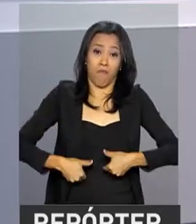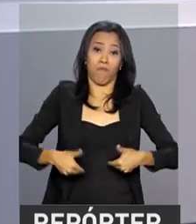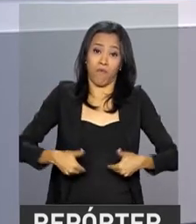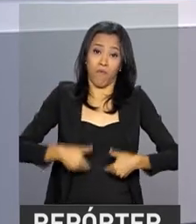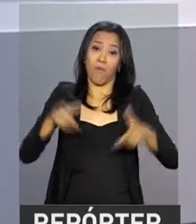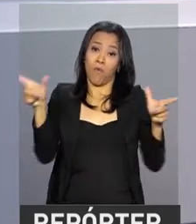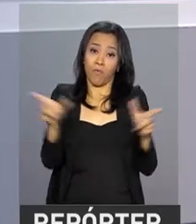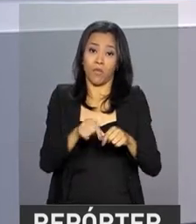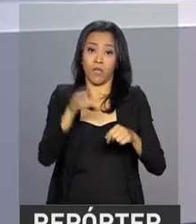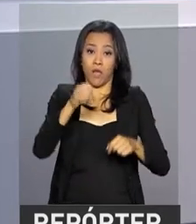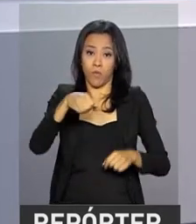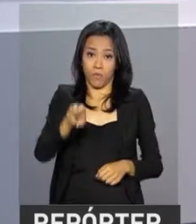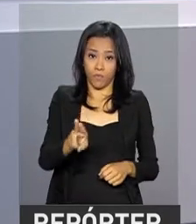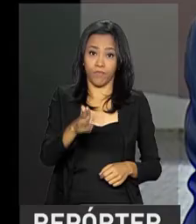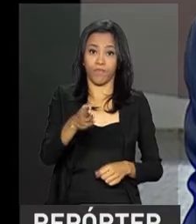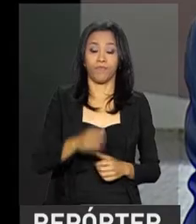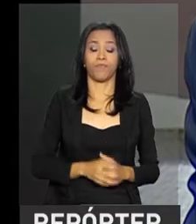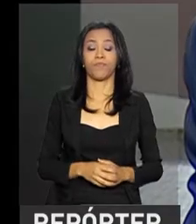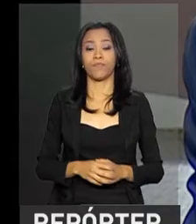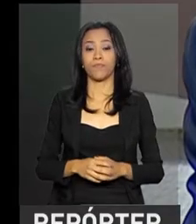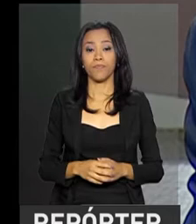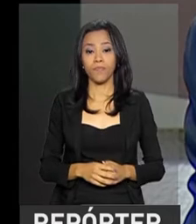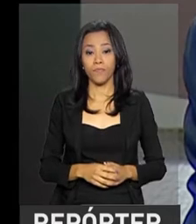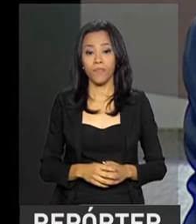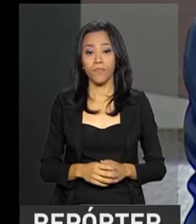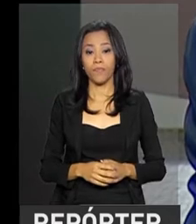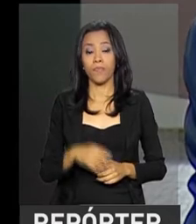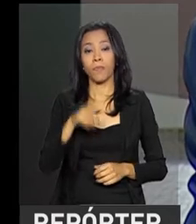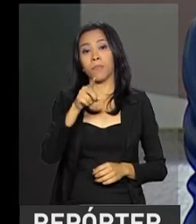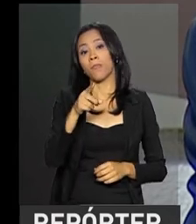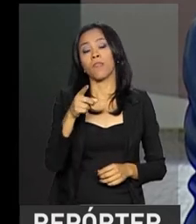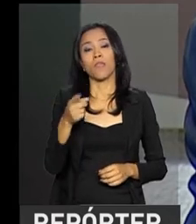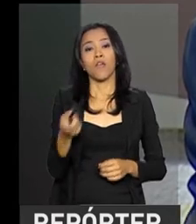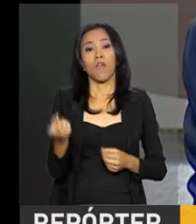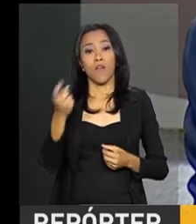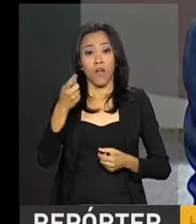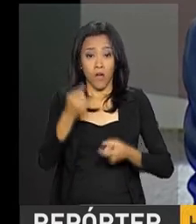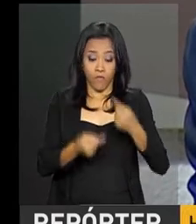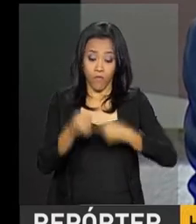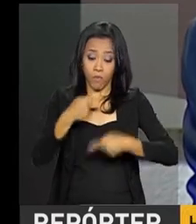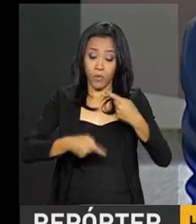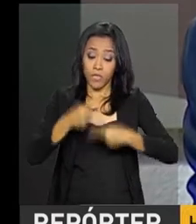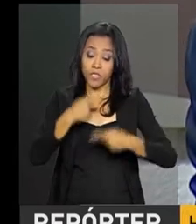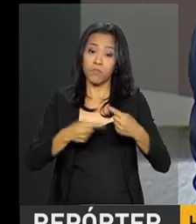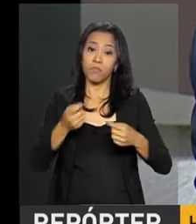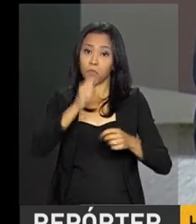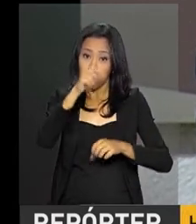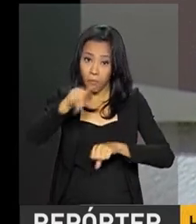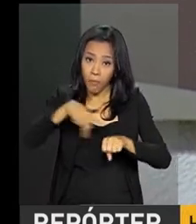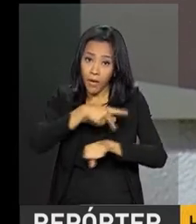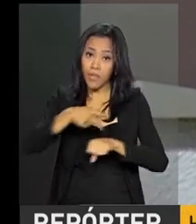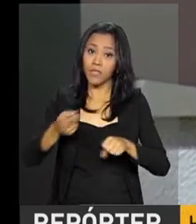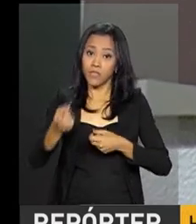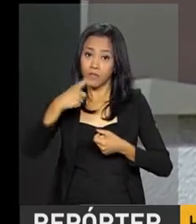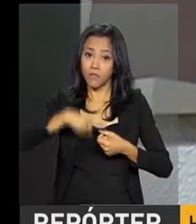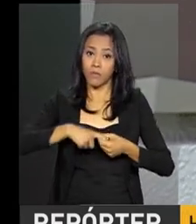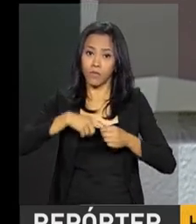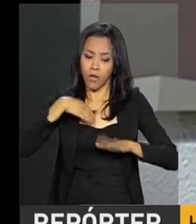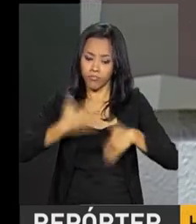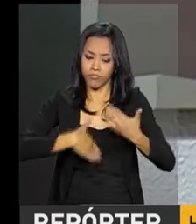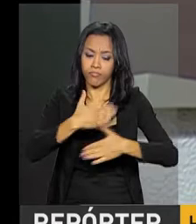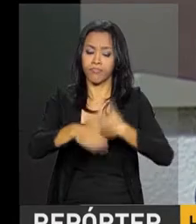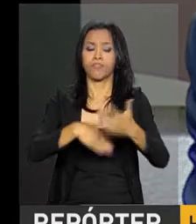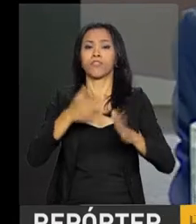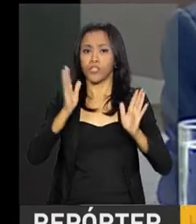unidas a onu voltar às políticas visando o país voltar a crescer como acrescenta a criar